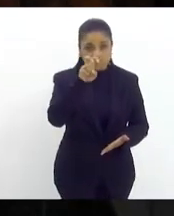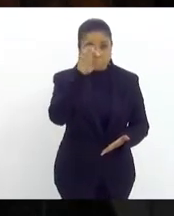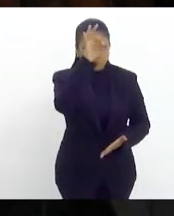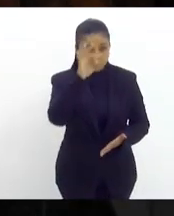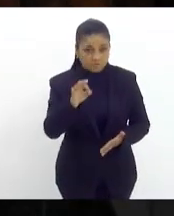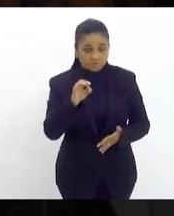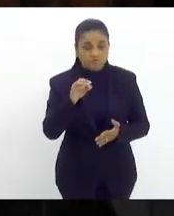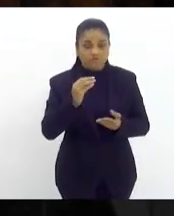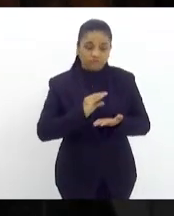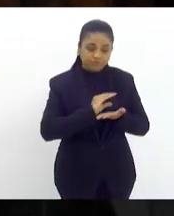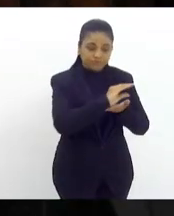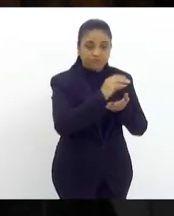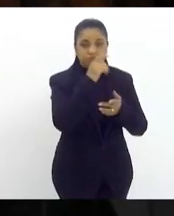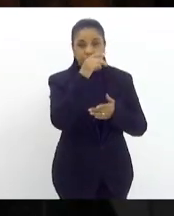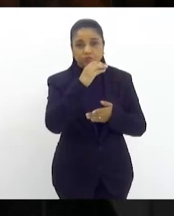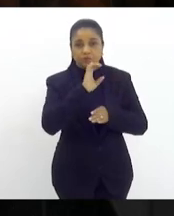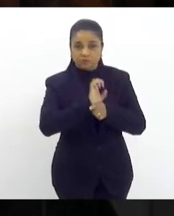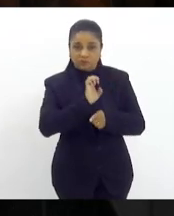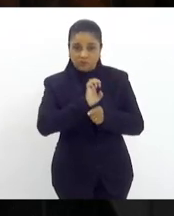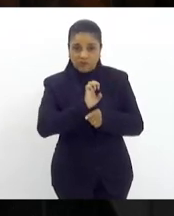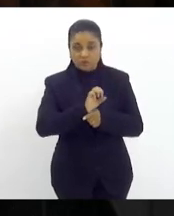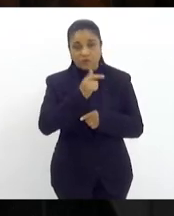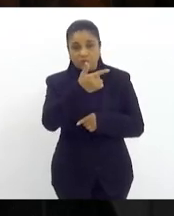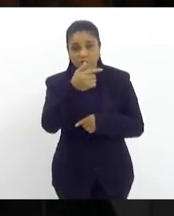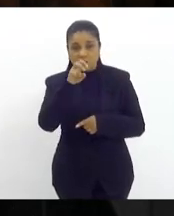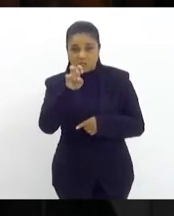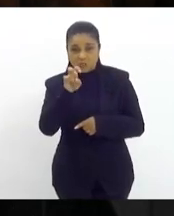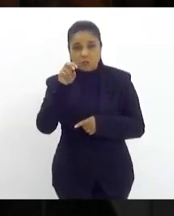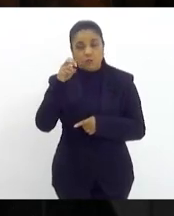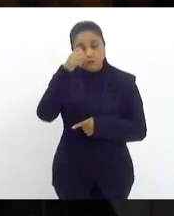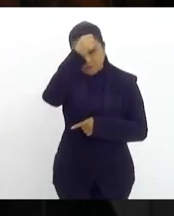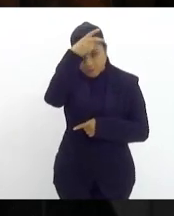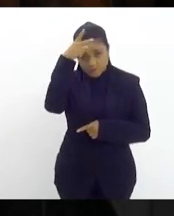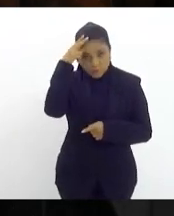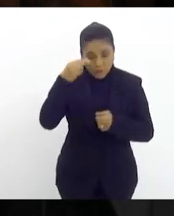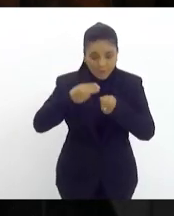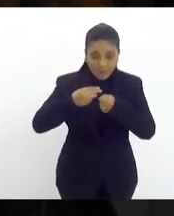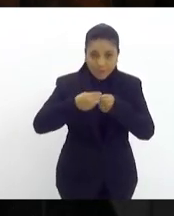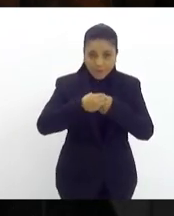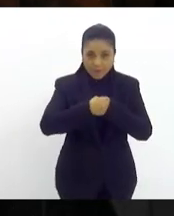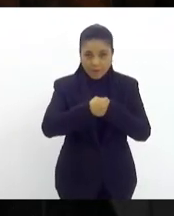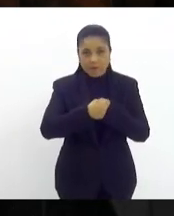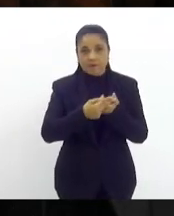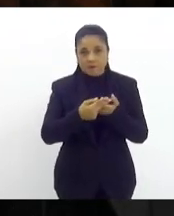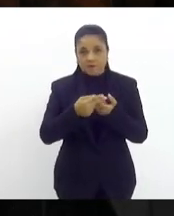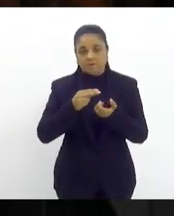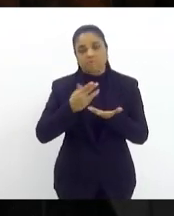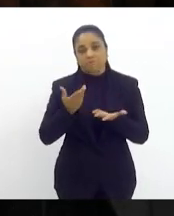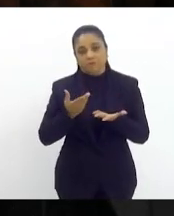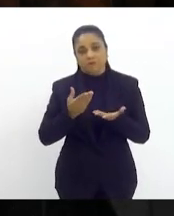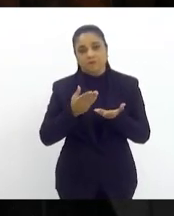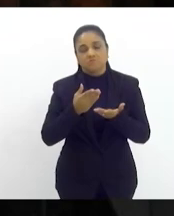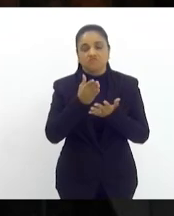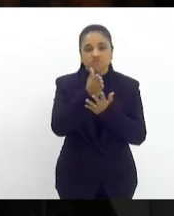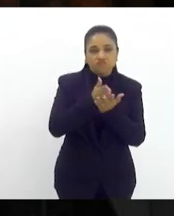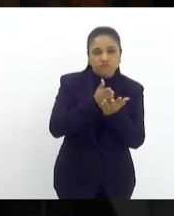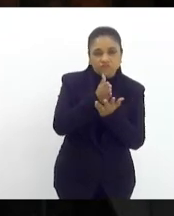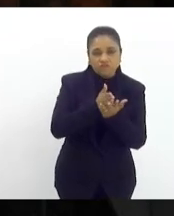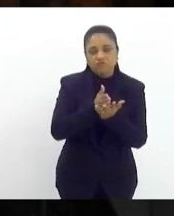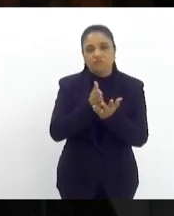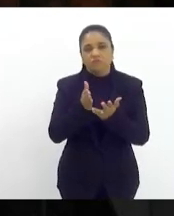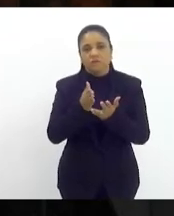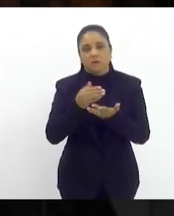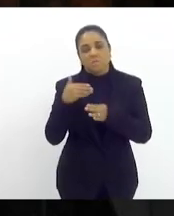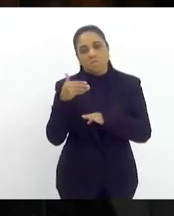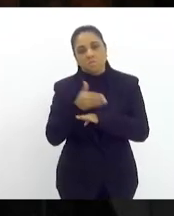estado e 25% dos Municípios consoante as suas cotas de participação